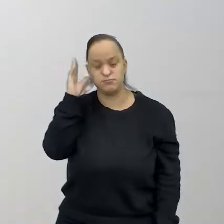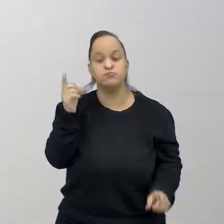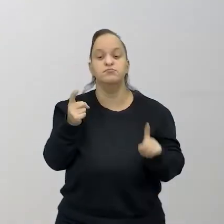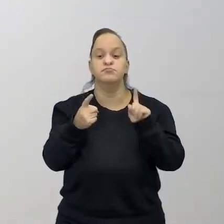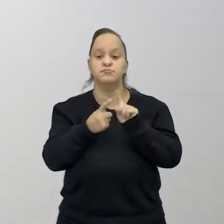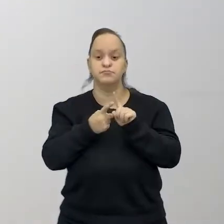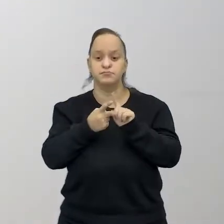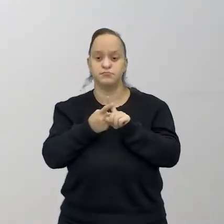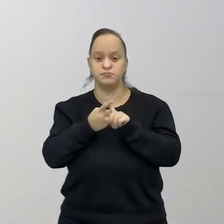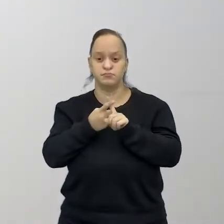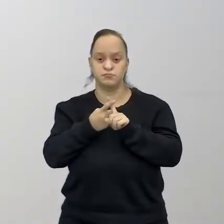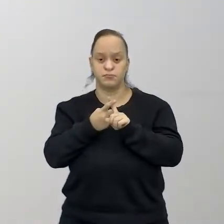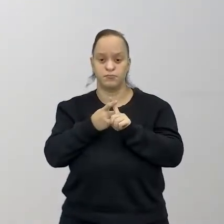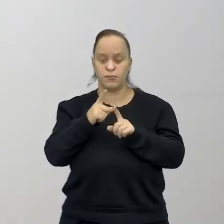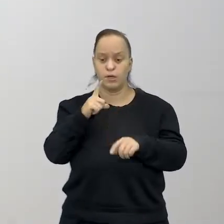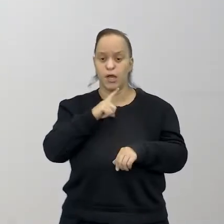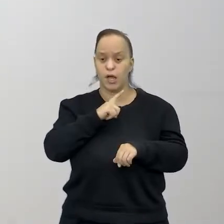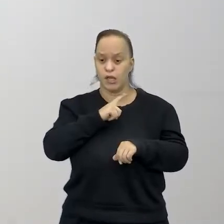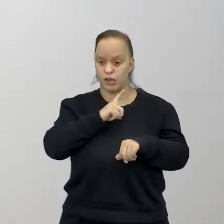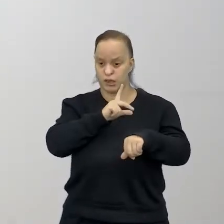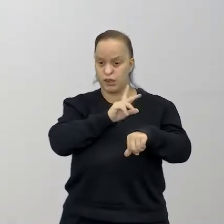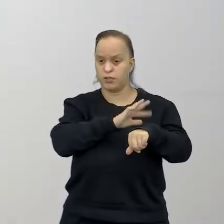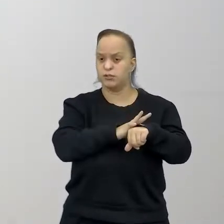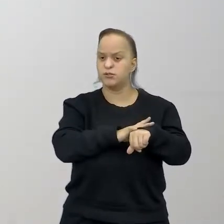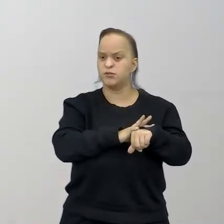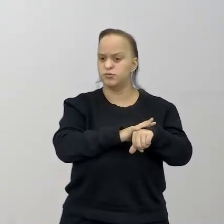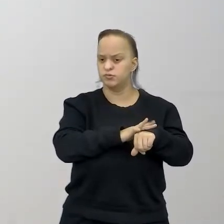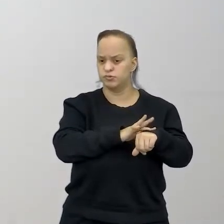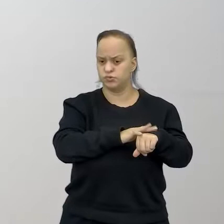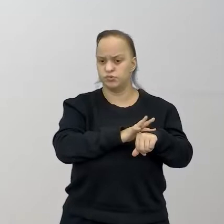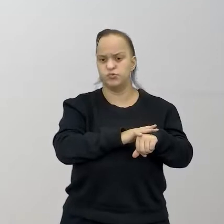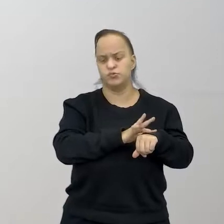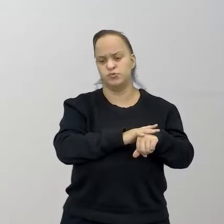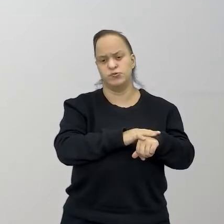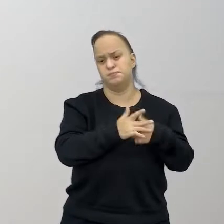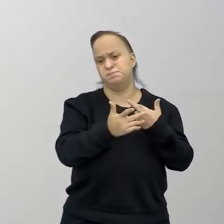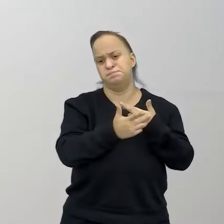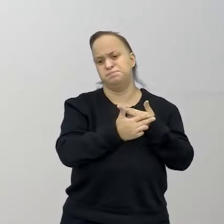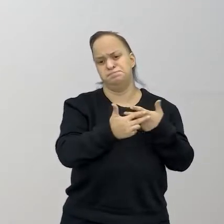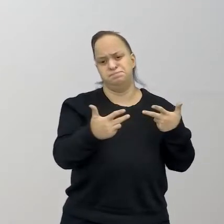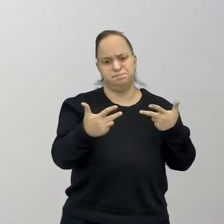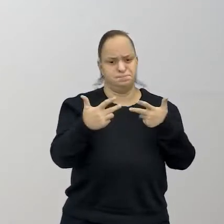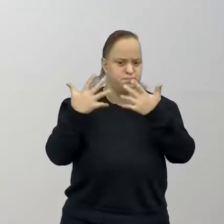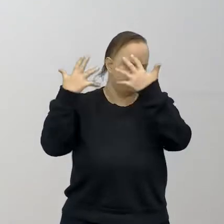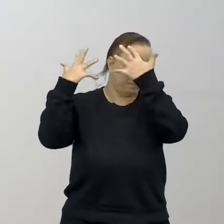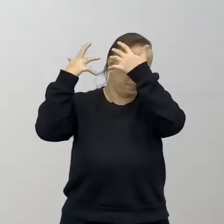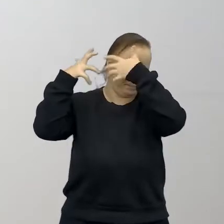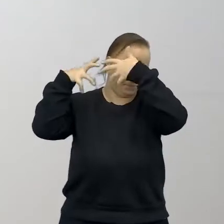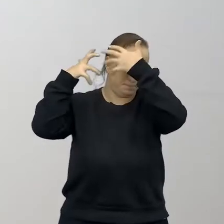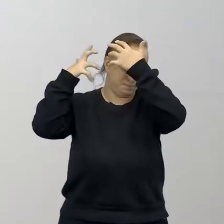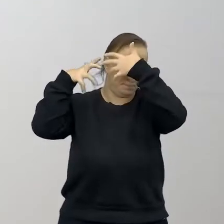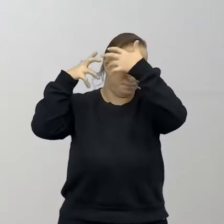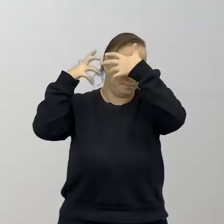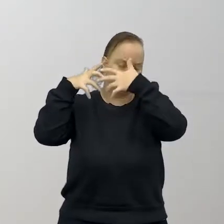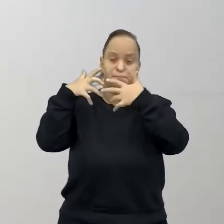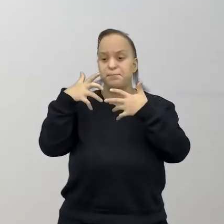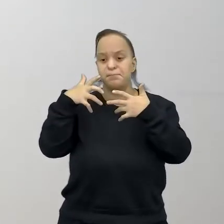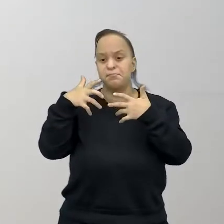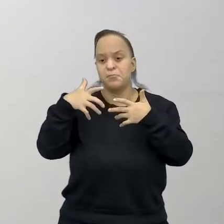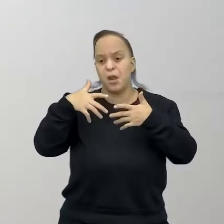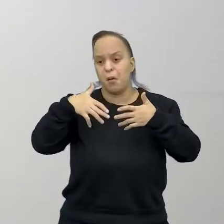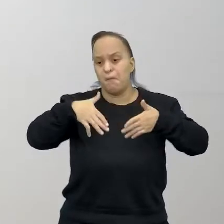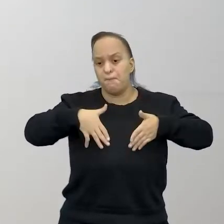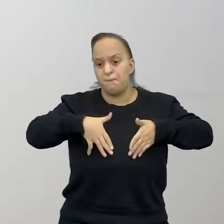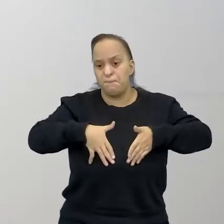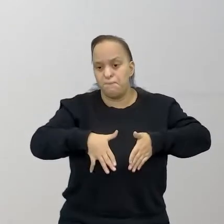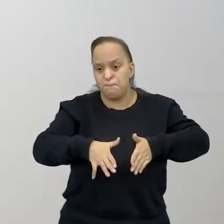existem doenças... patologias, enfim, mentais, que são biológicas,